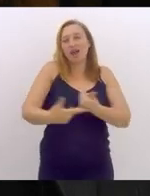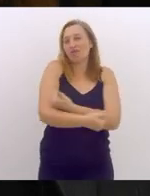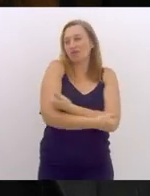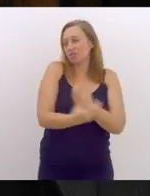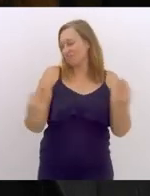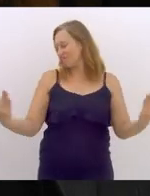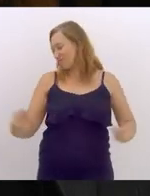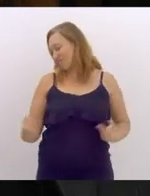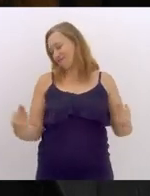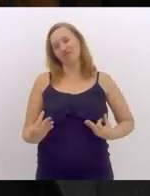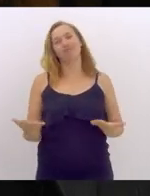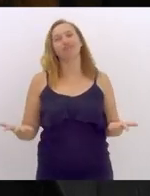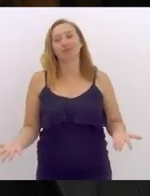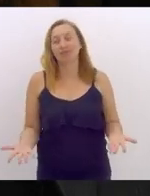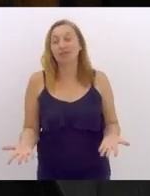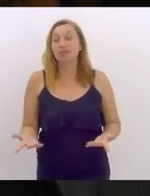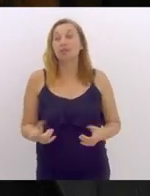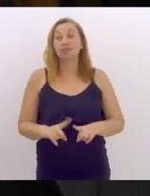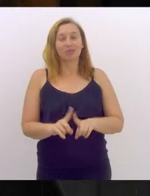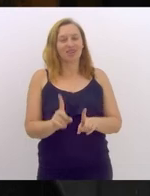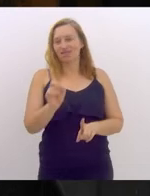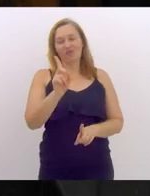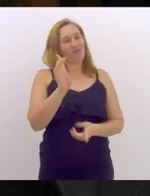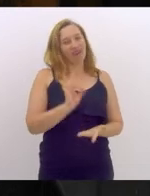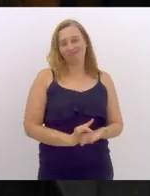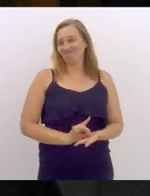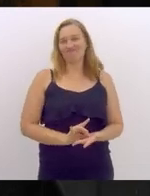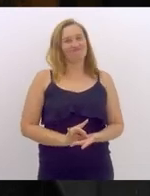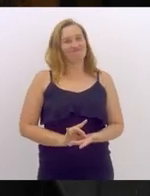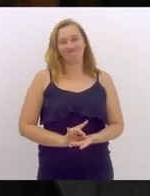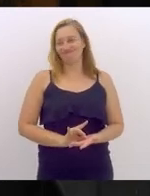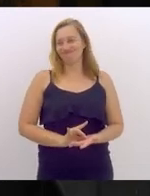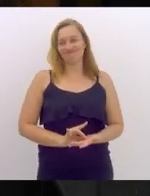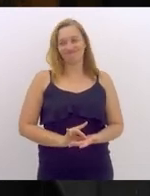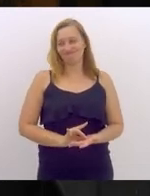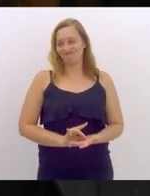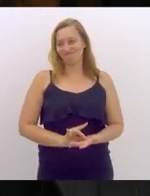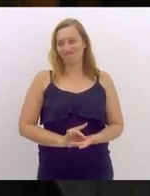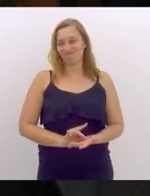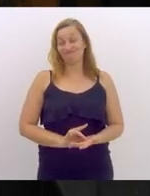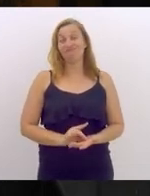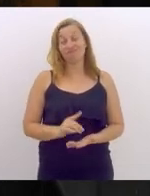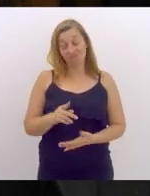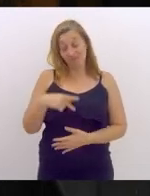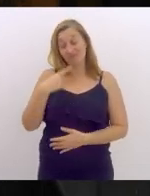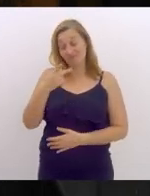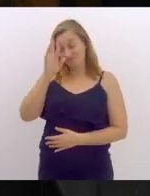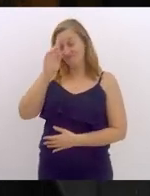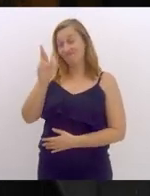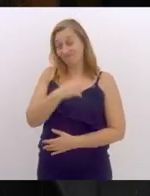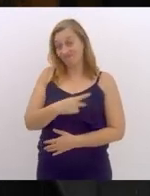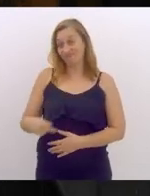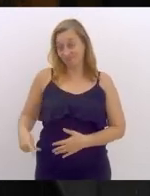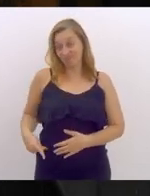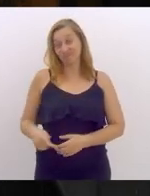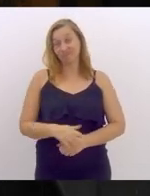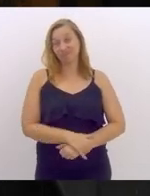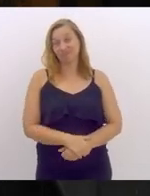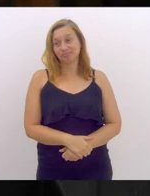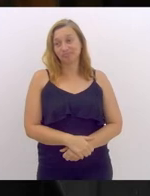excepcional quando não é essa realidade ainda afirma o seu presidente